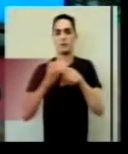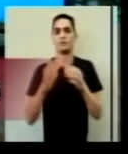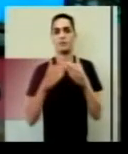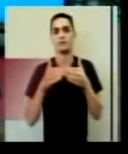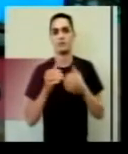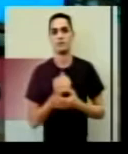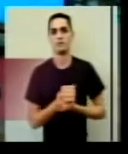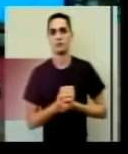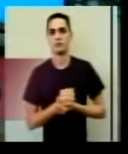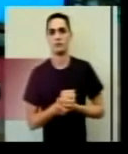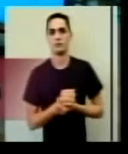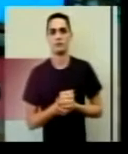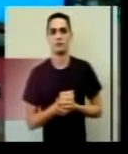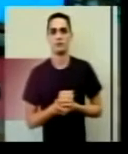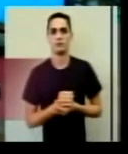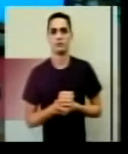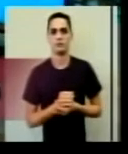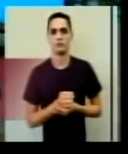vamos...